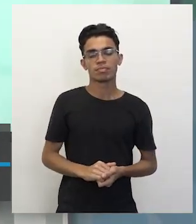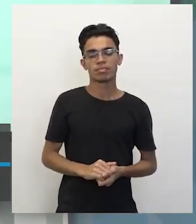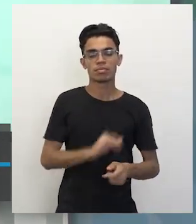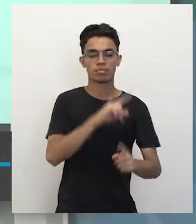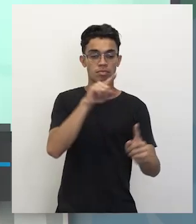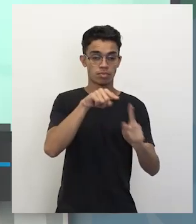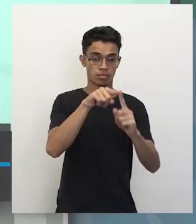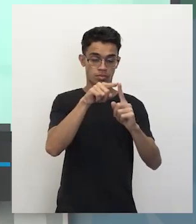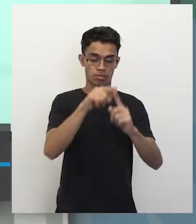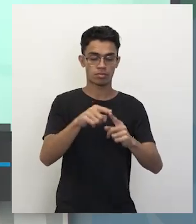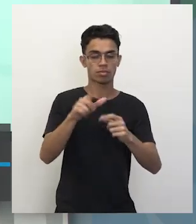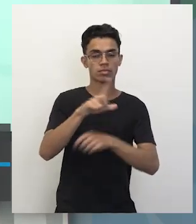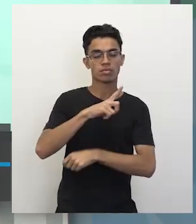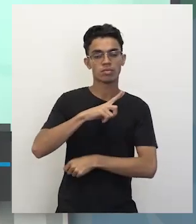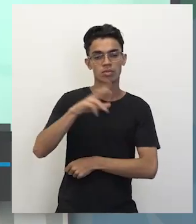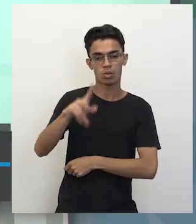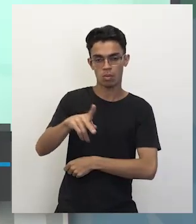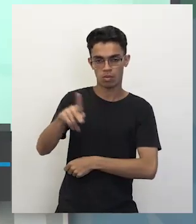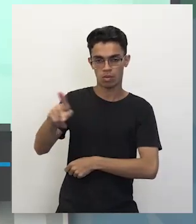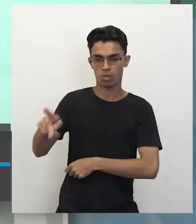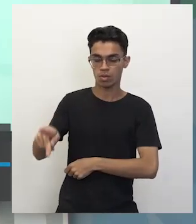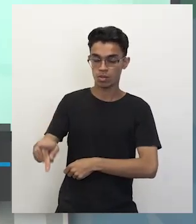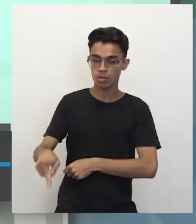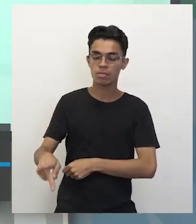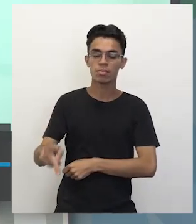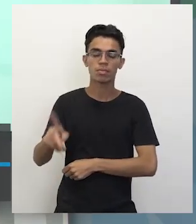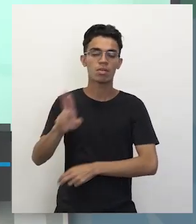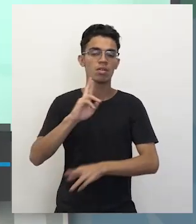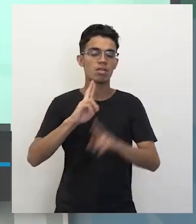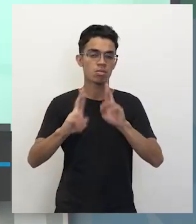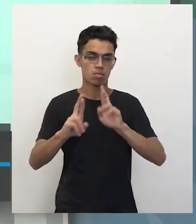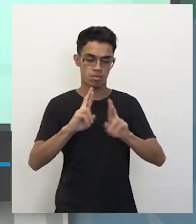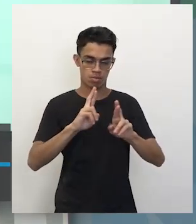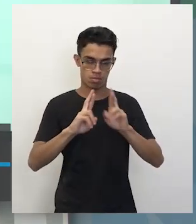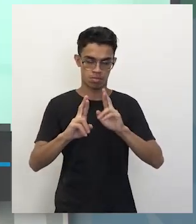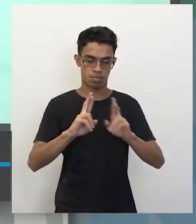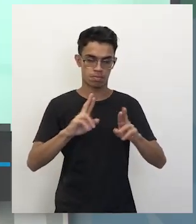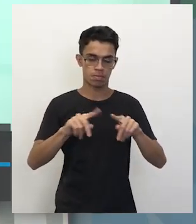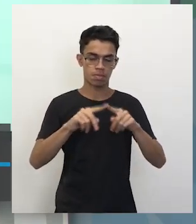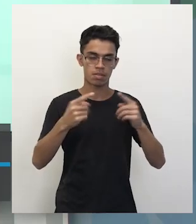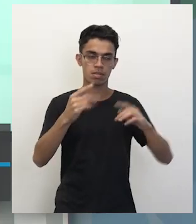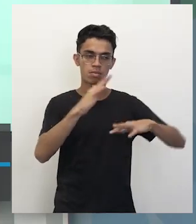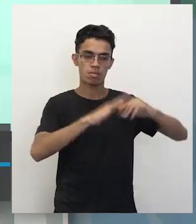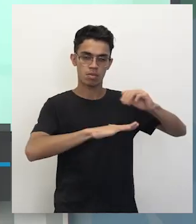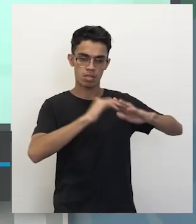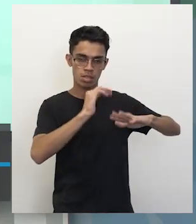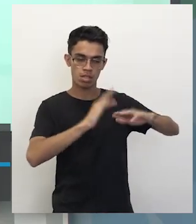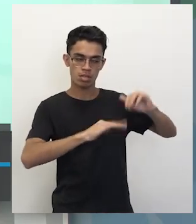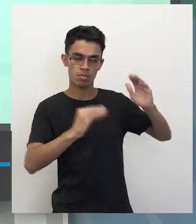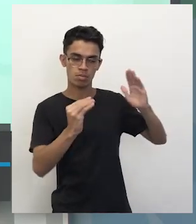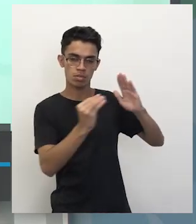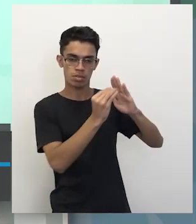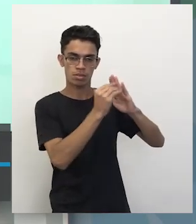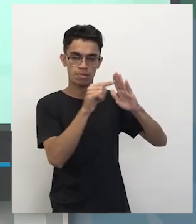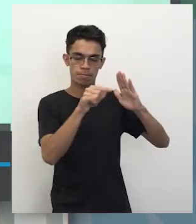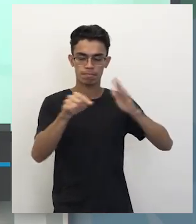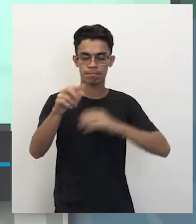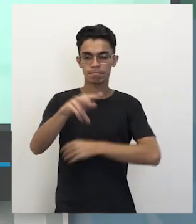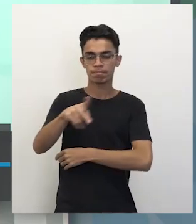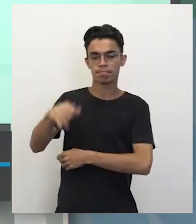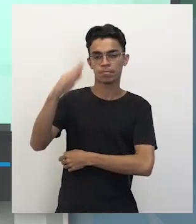reclamavam que a gente estava dando aula para professor e não para educando. Então, a habilidade está lá, é mais para o professor saber, aí depois ele pega o material.